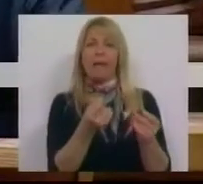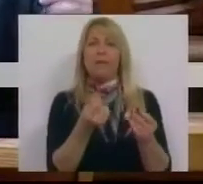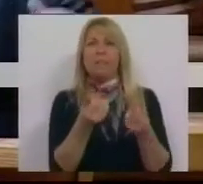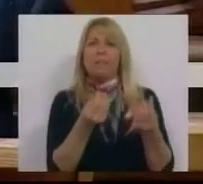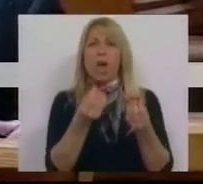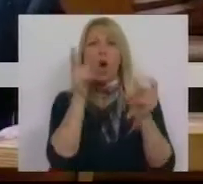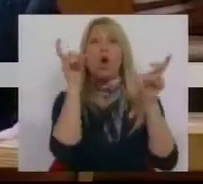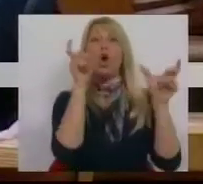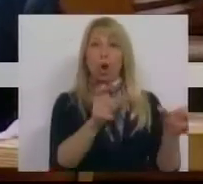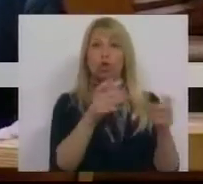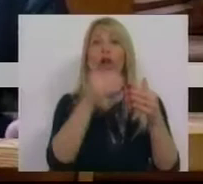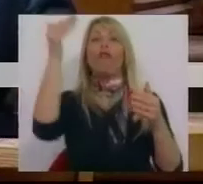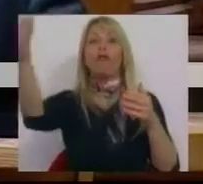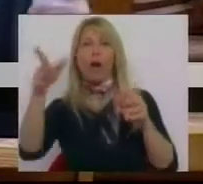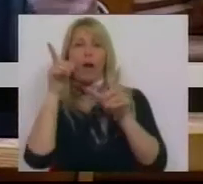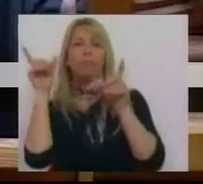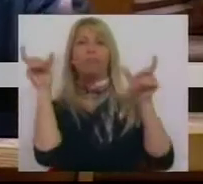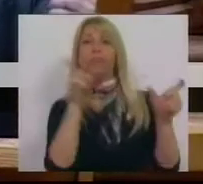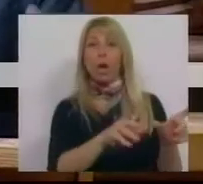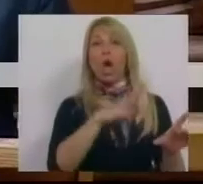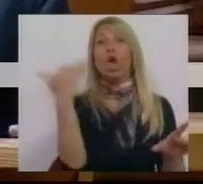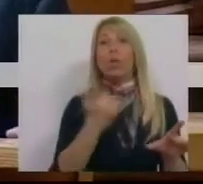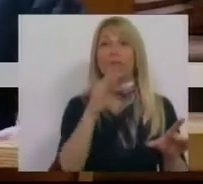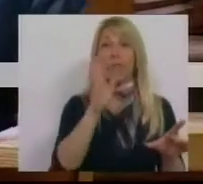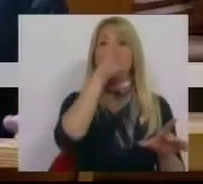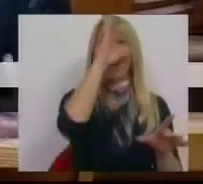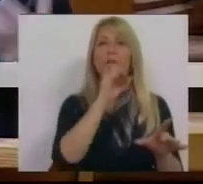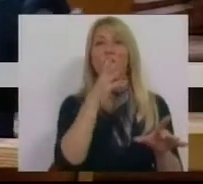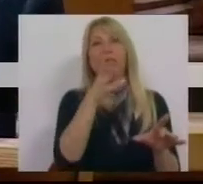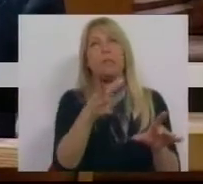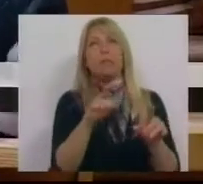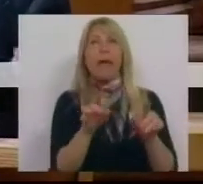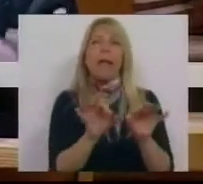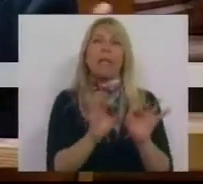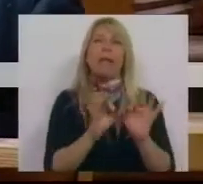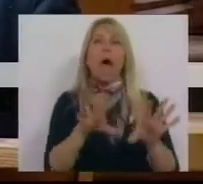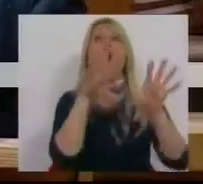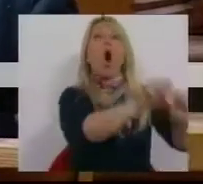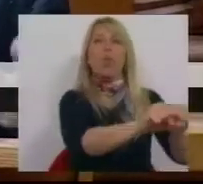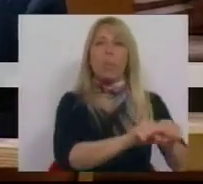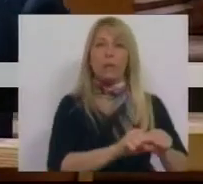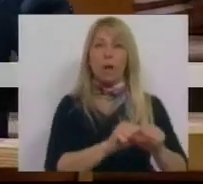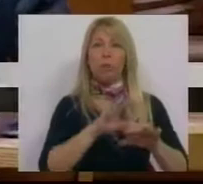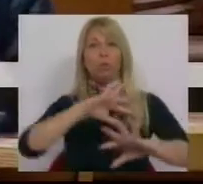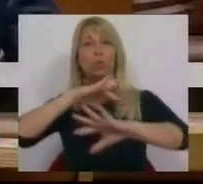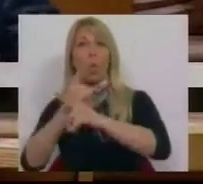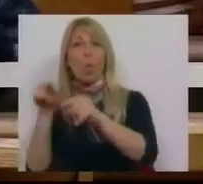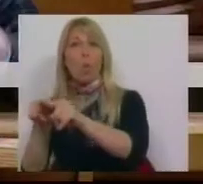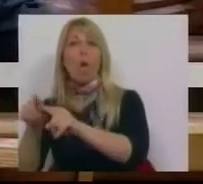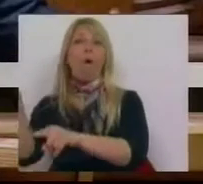o Vice-Primeiro-Ministro equiparou a uma ocupação, para uma outra forma, que é a da regência.